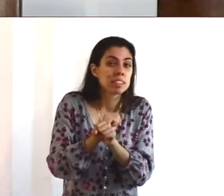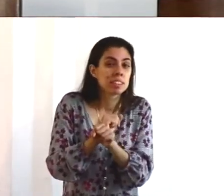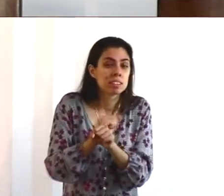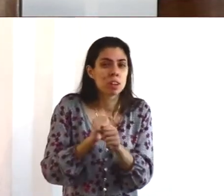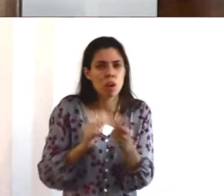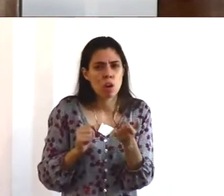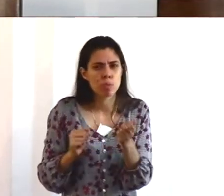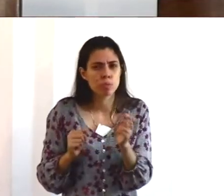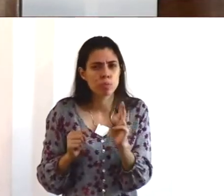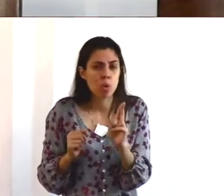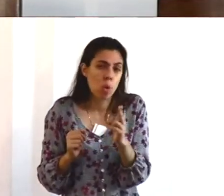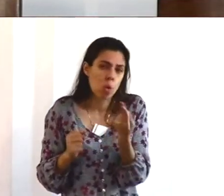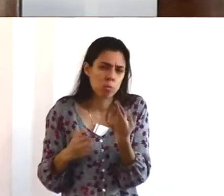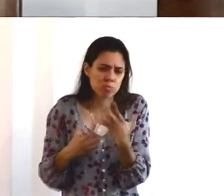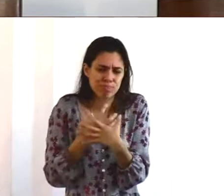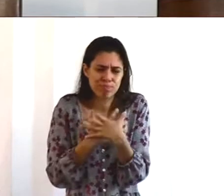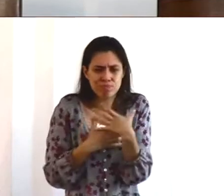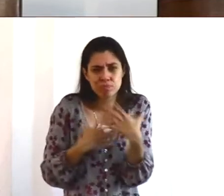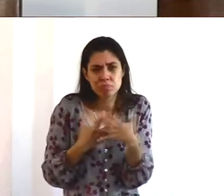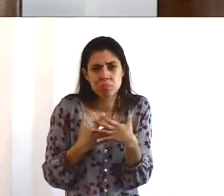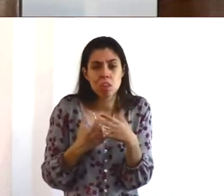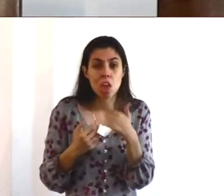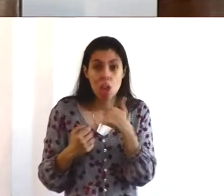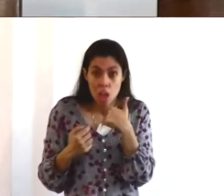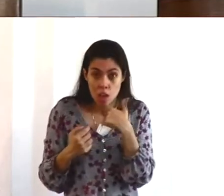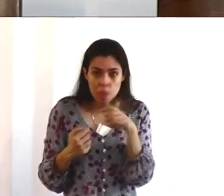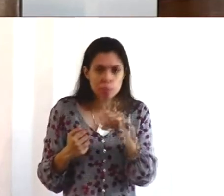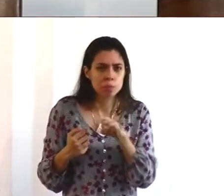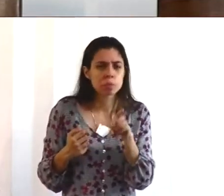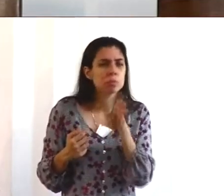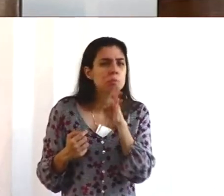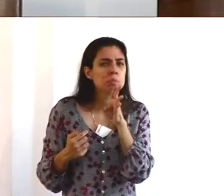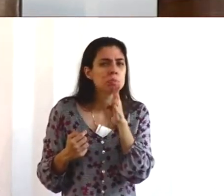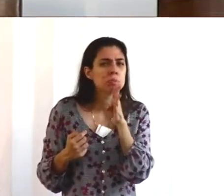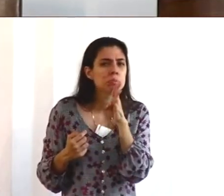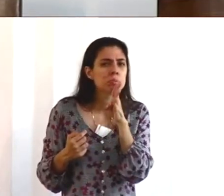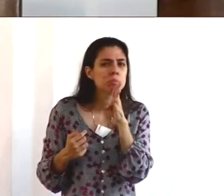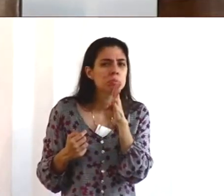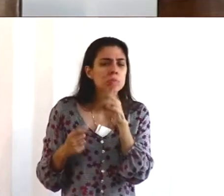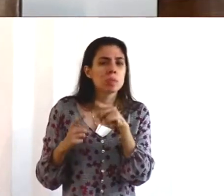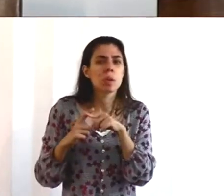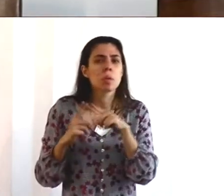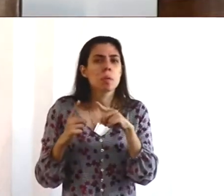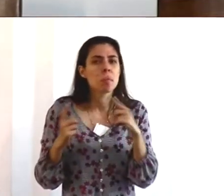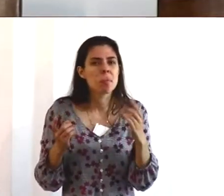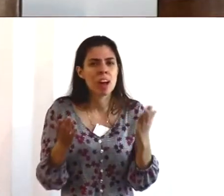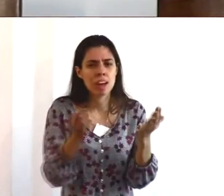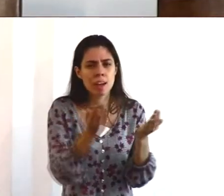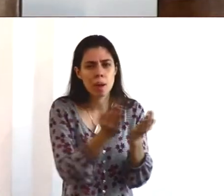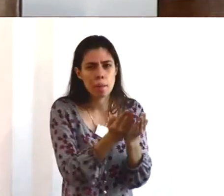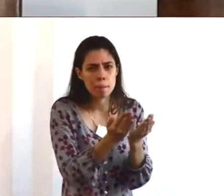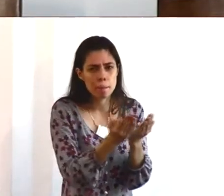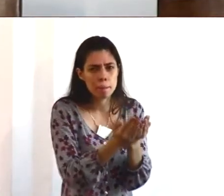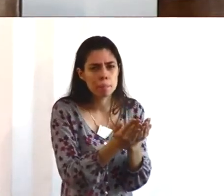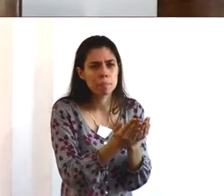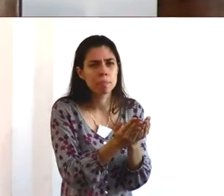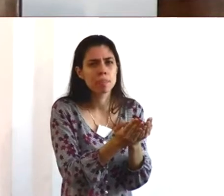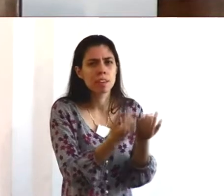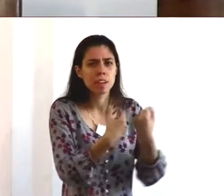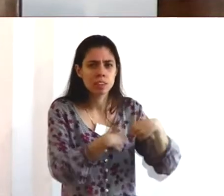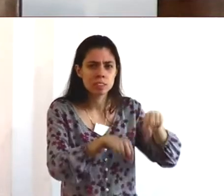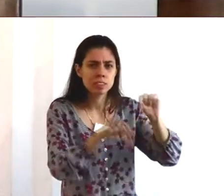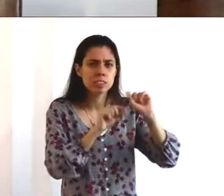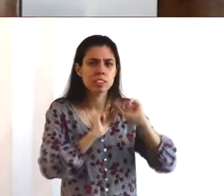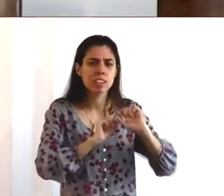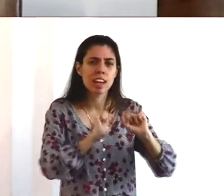de uma coisa, que apesar de tudo que estamos passando, existe uma palavra de encorajamento e de esperança